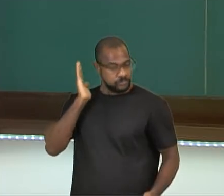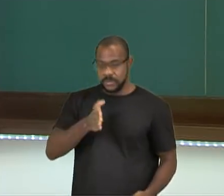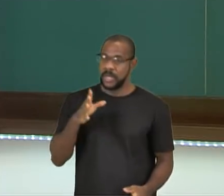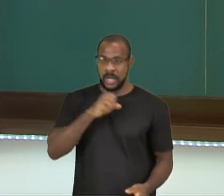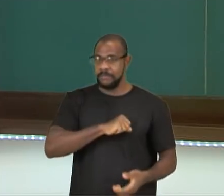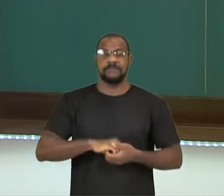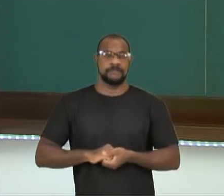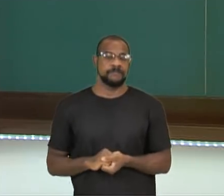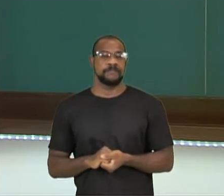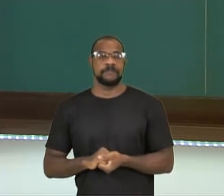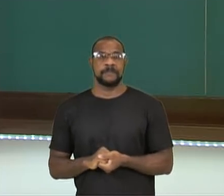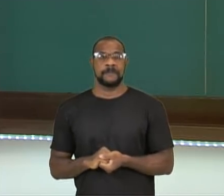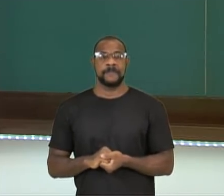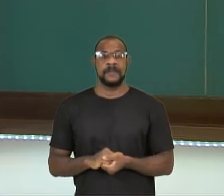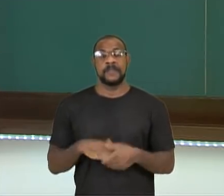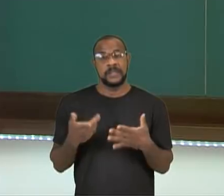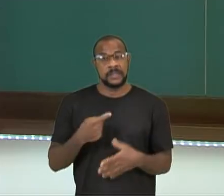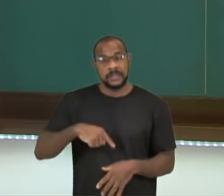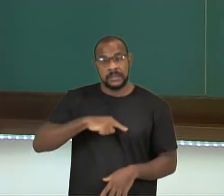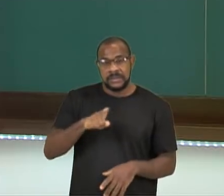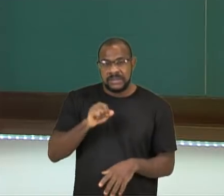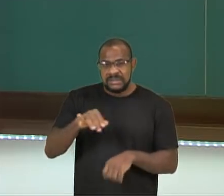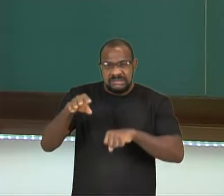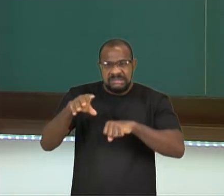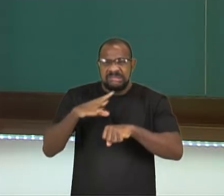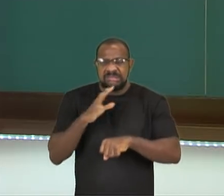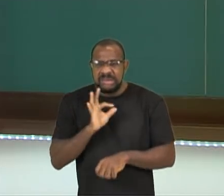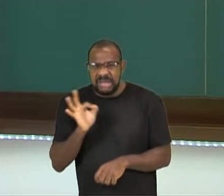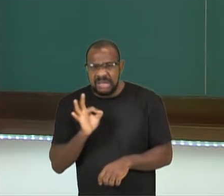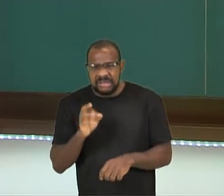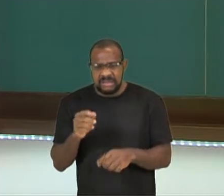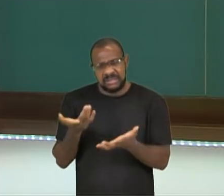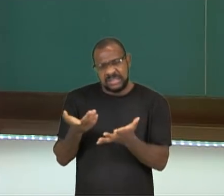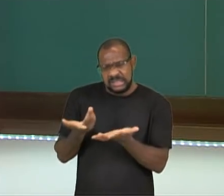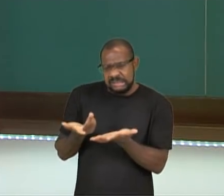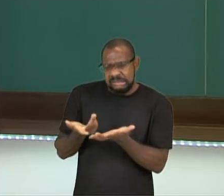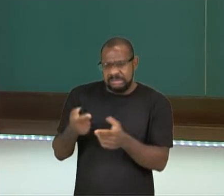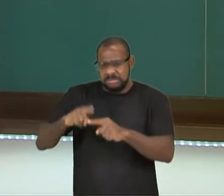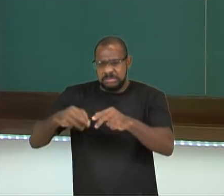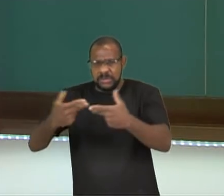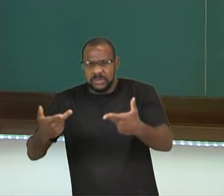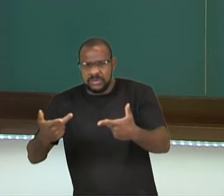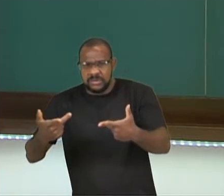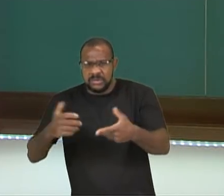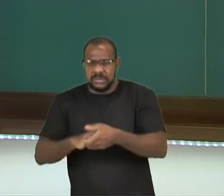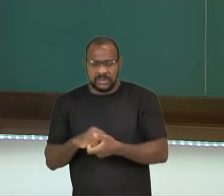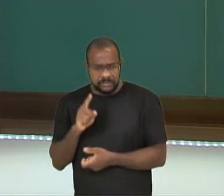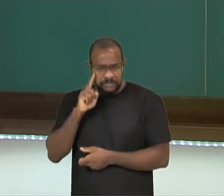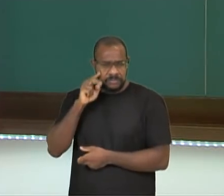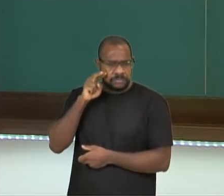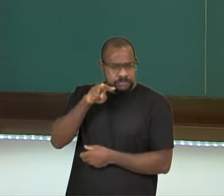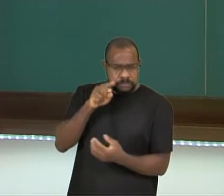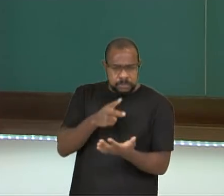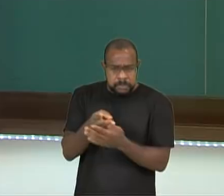os depoimentos, se você deve ou não baixar aquele jogo. Então, nesses depoimentos, aqui nós vimos coisas positivas.